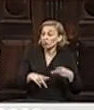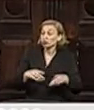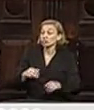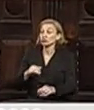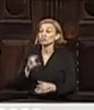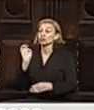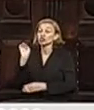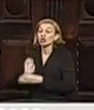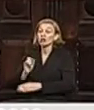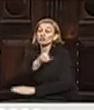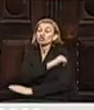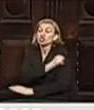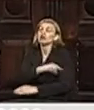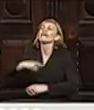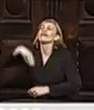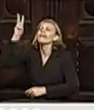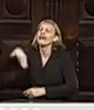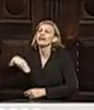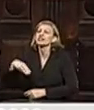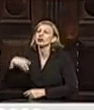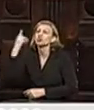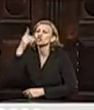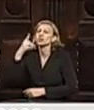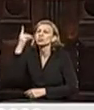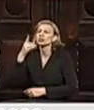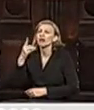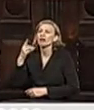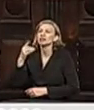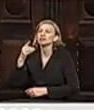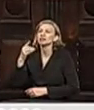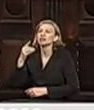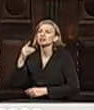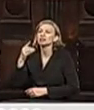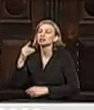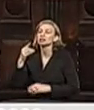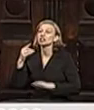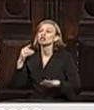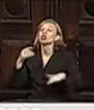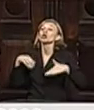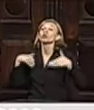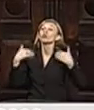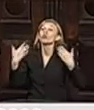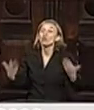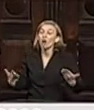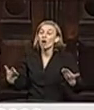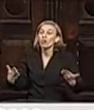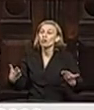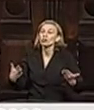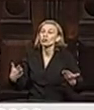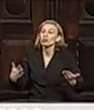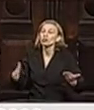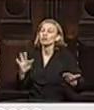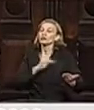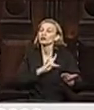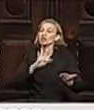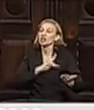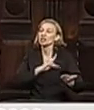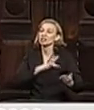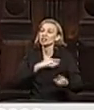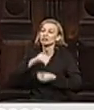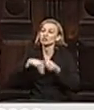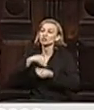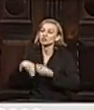quem são os parlamentares e quais são os comandantes da PM que estão mancomunados com o crime